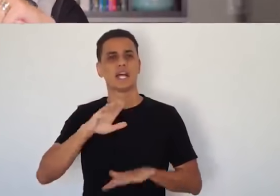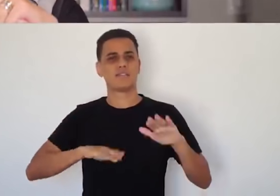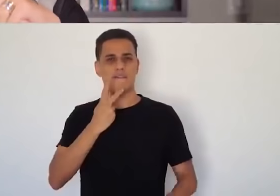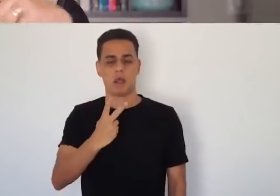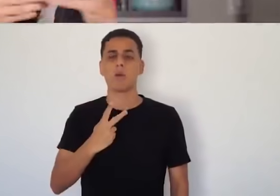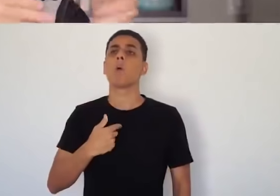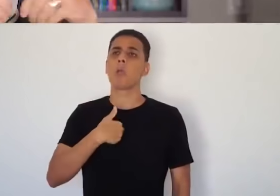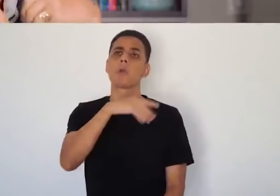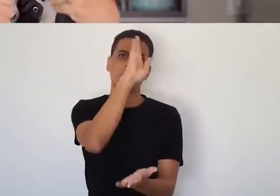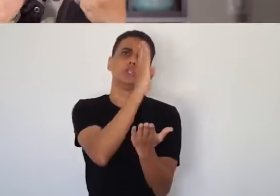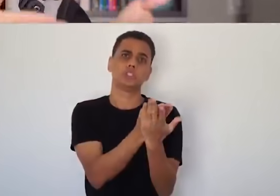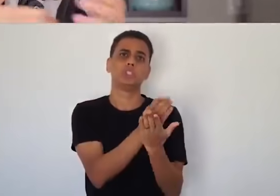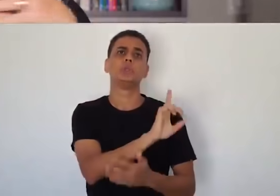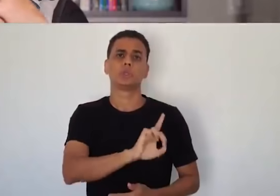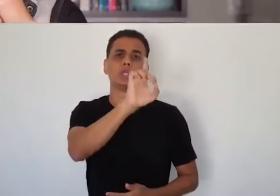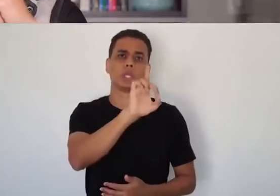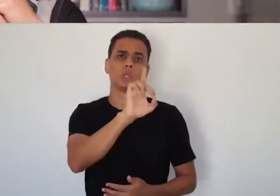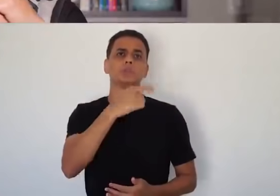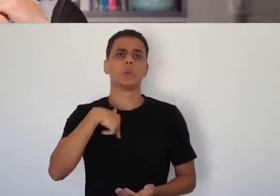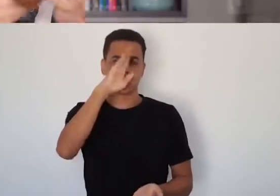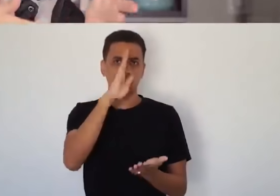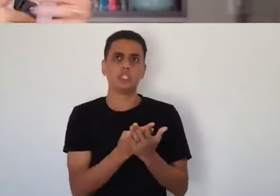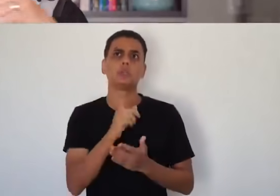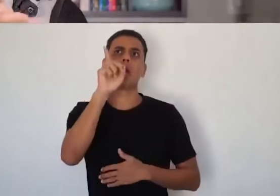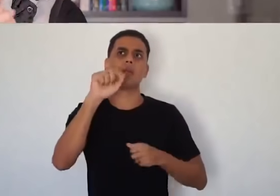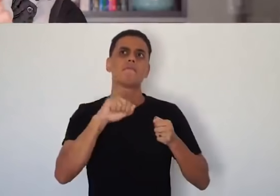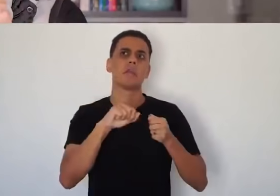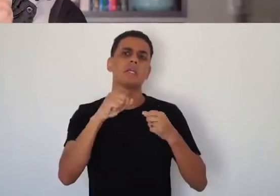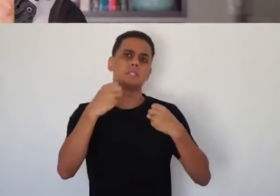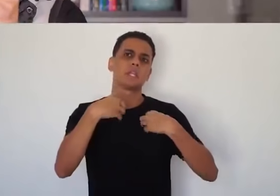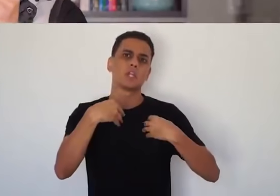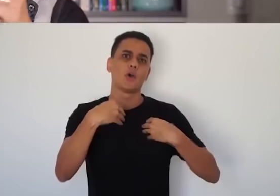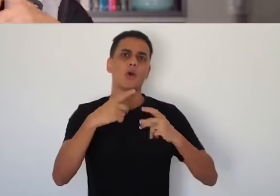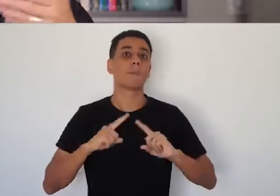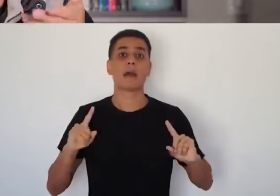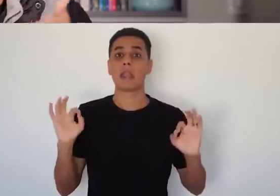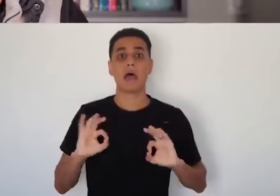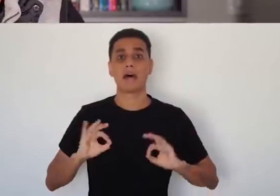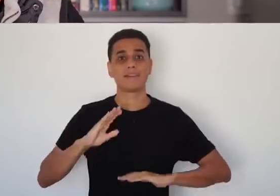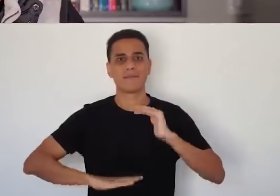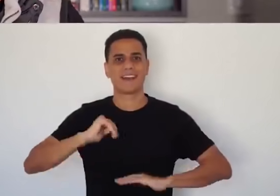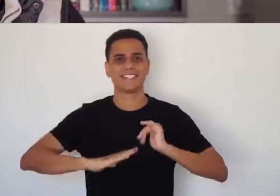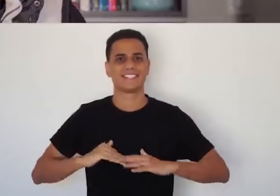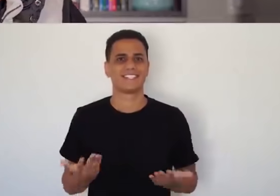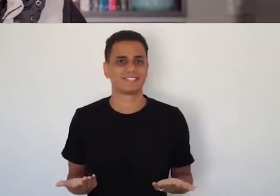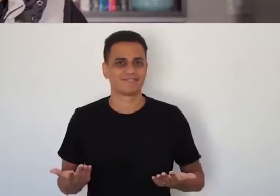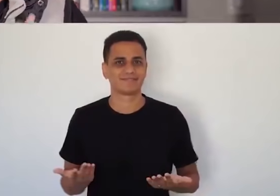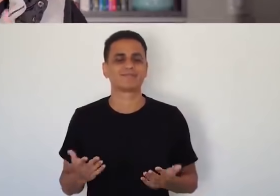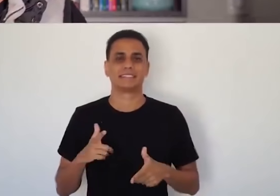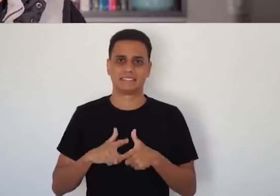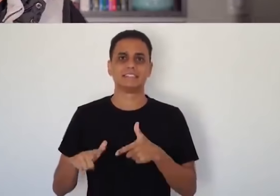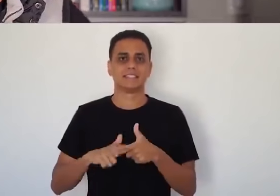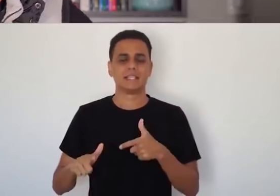fé cristã, a fé judaica, essa fé de obediência, de fidelidade a Deus. Então, com esse conceito em mente, eu quero